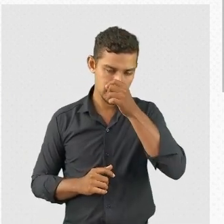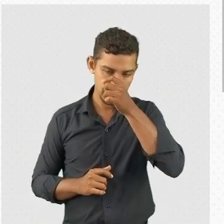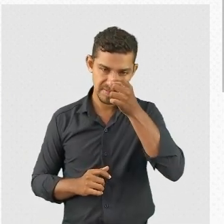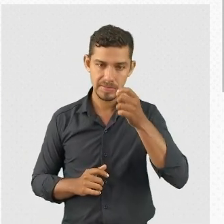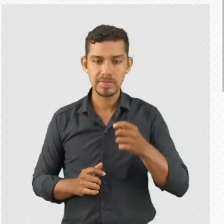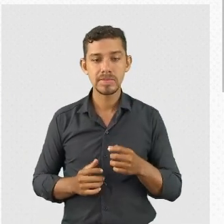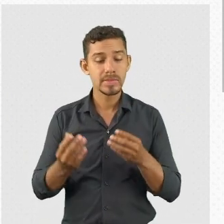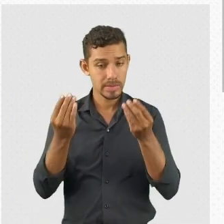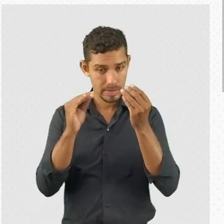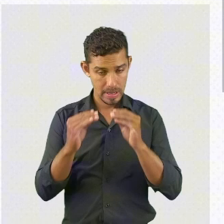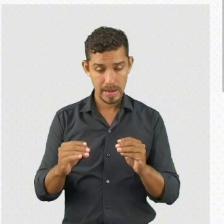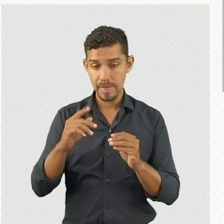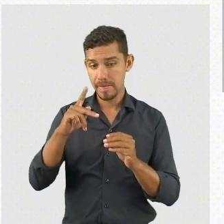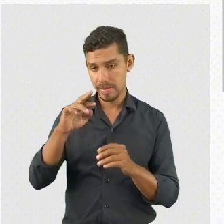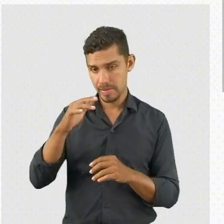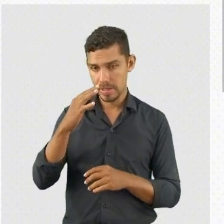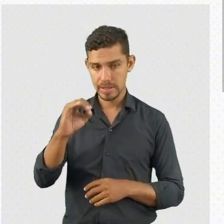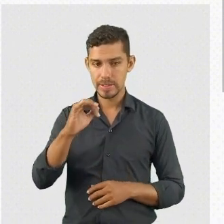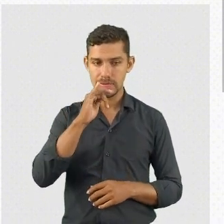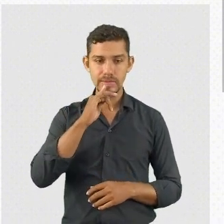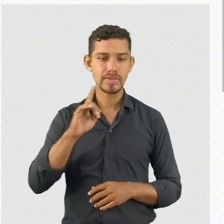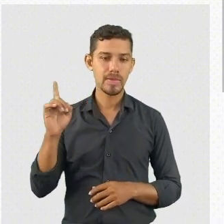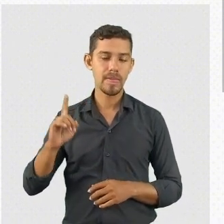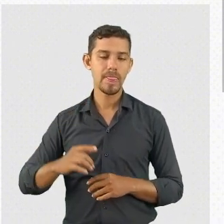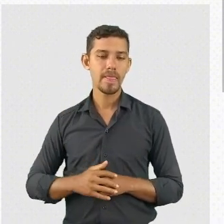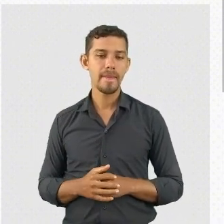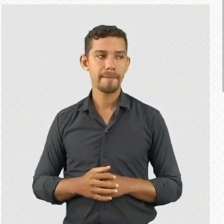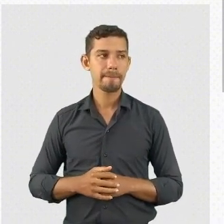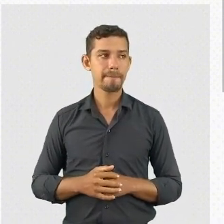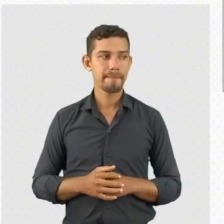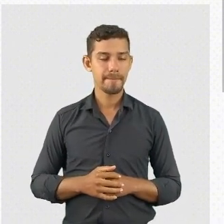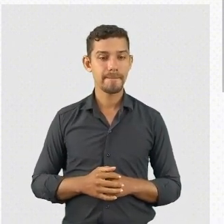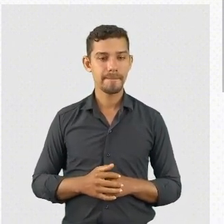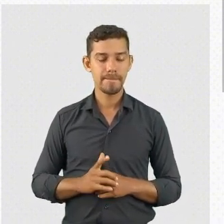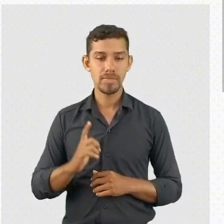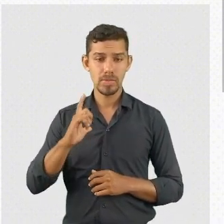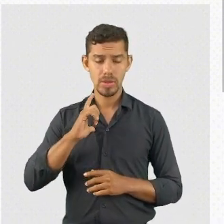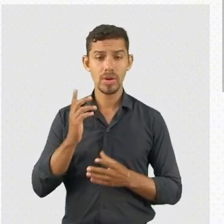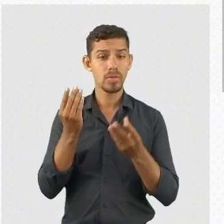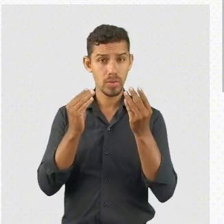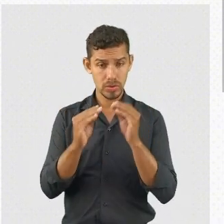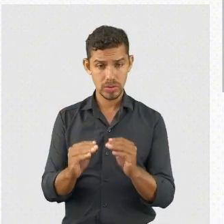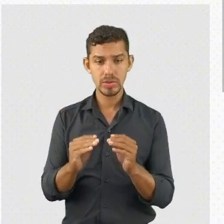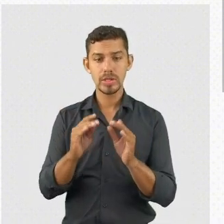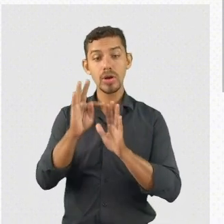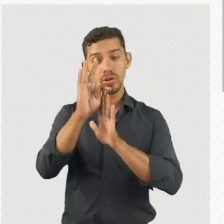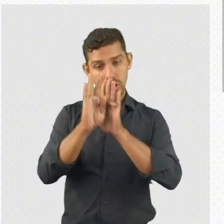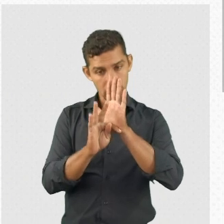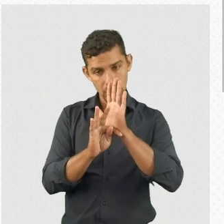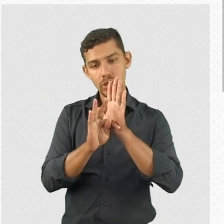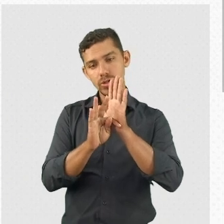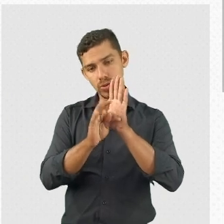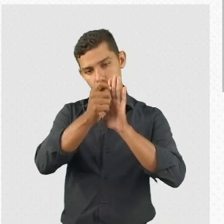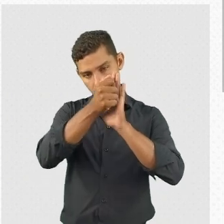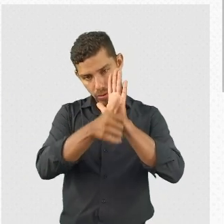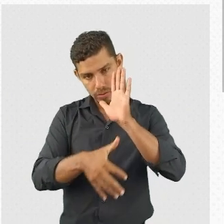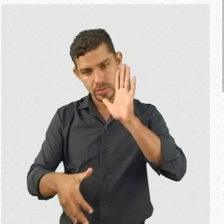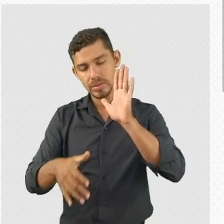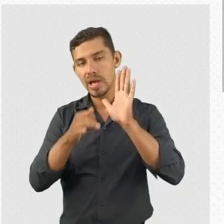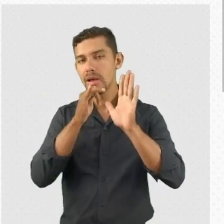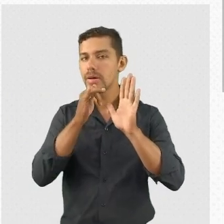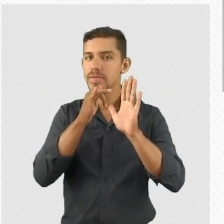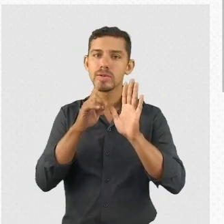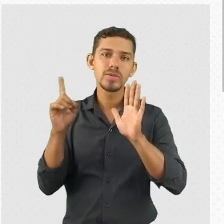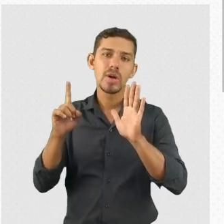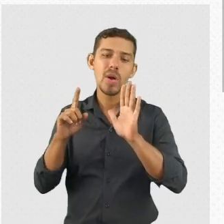é a preparação. Bom? Aí aqui nós temos o modo de preparo em texto corrido, como se fosse, por